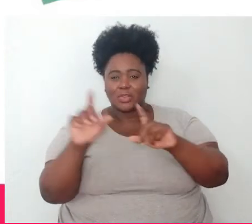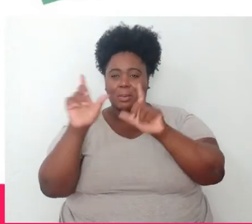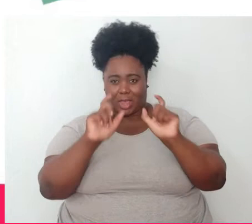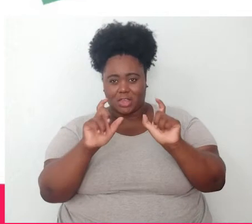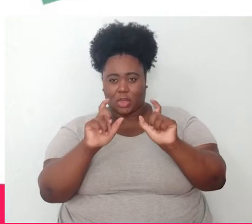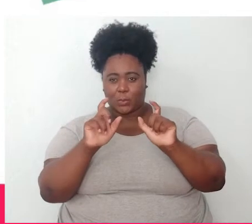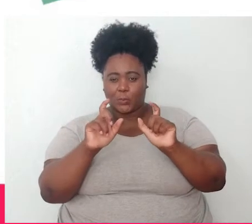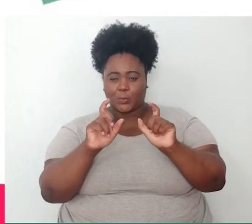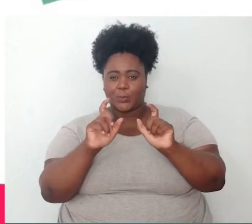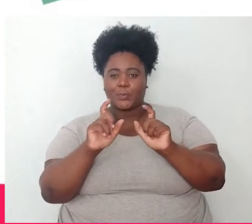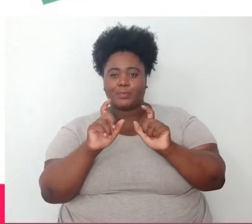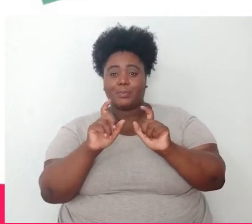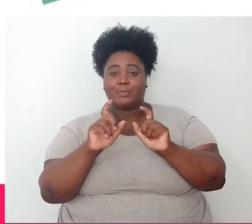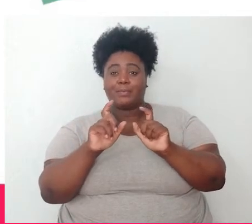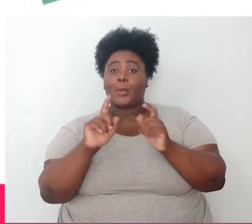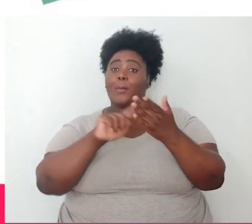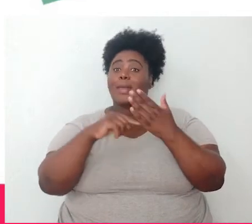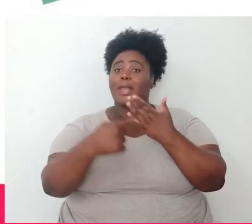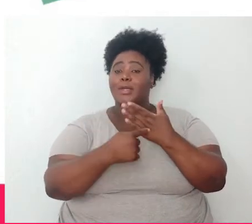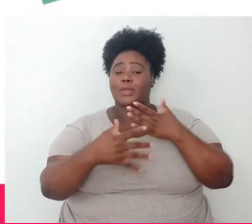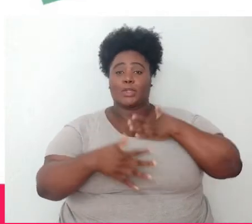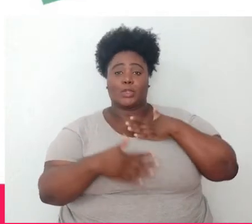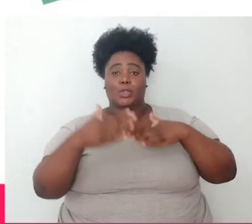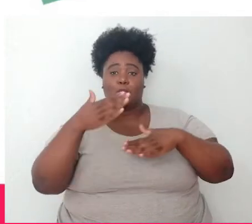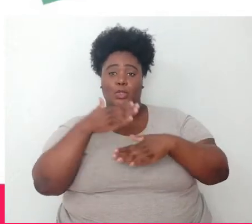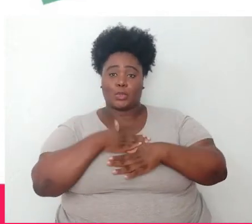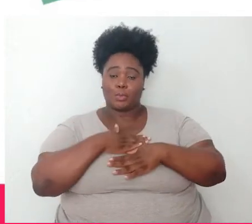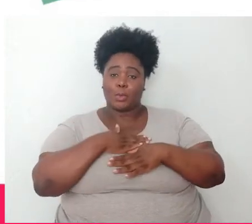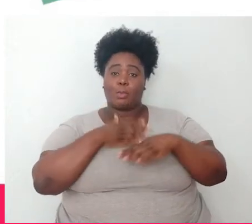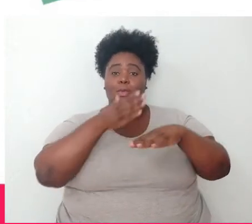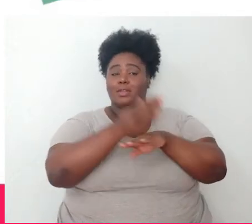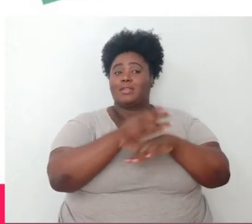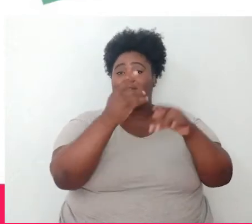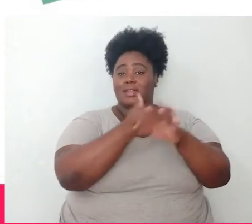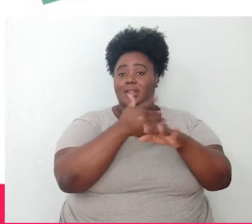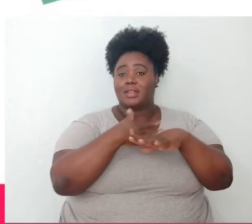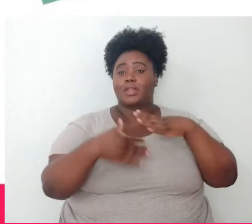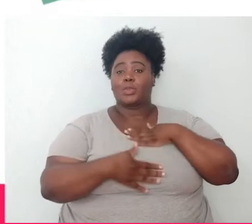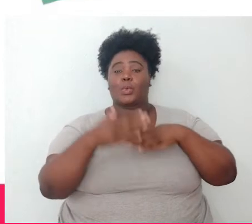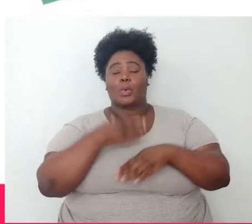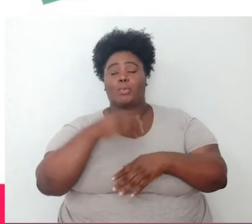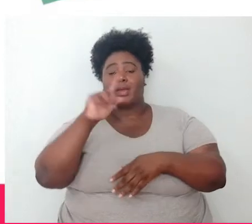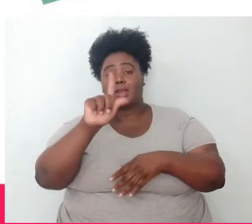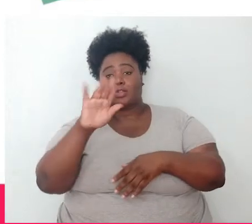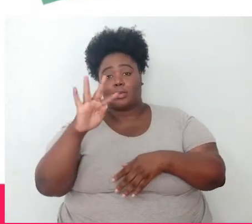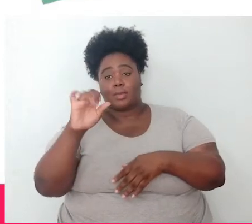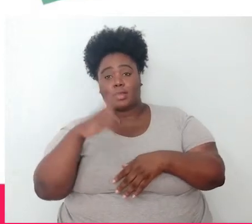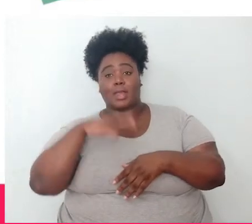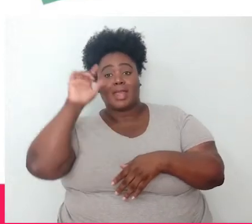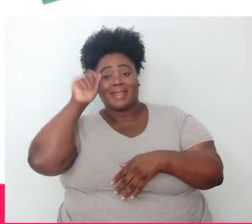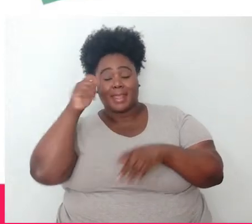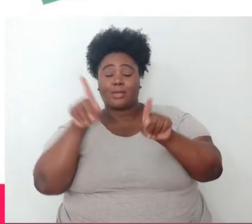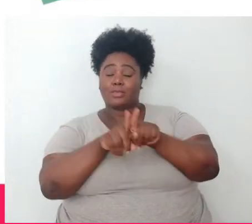ironia entre a questão com o meu próprio corpo, né, de um corpo que atravessa a cidade, como um corpo LGBT, como um corpo negro, mas